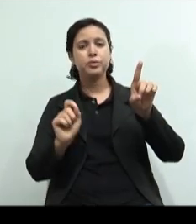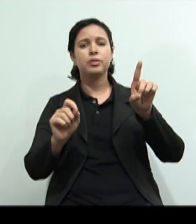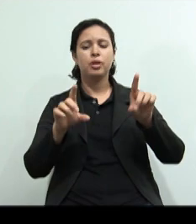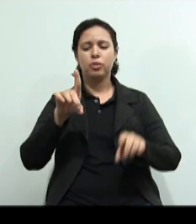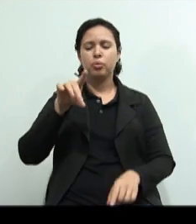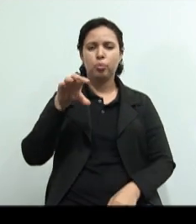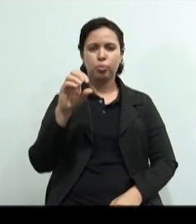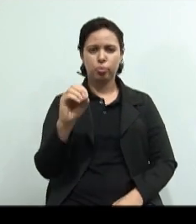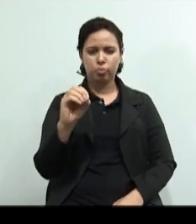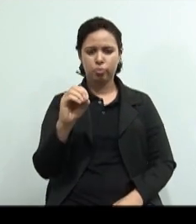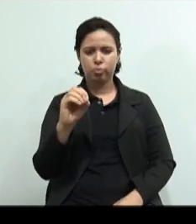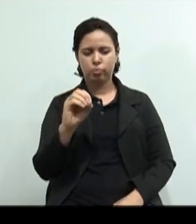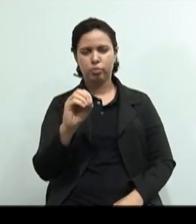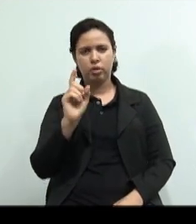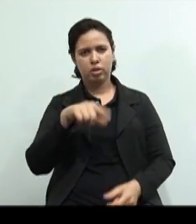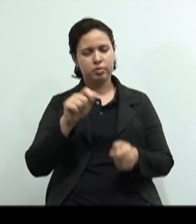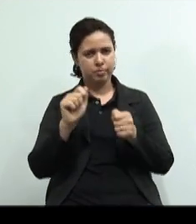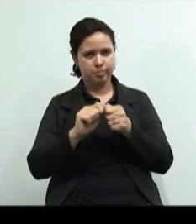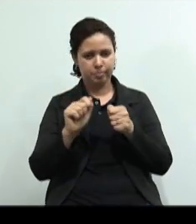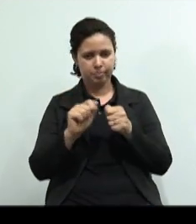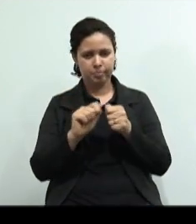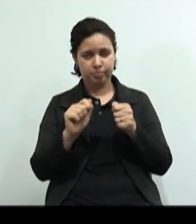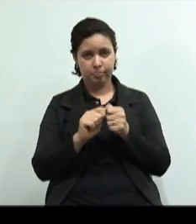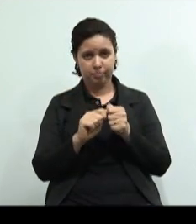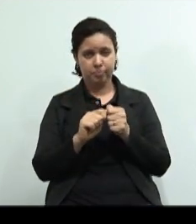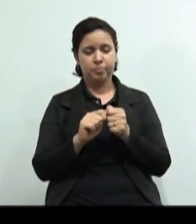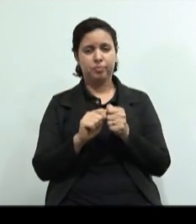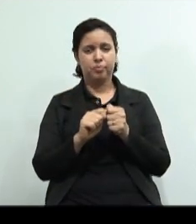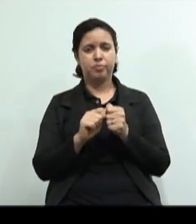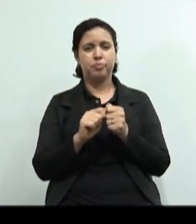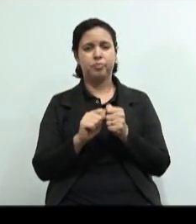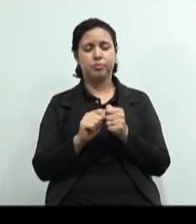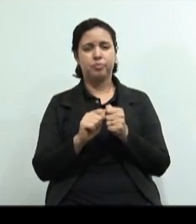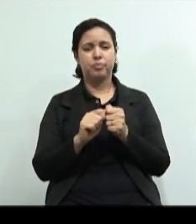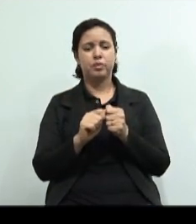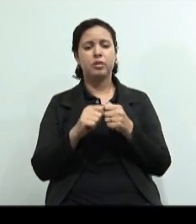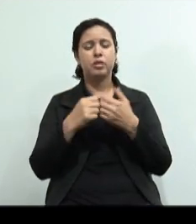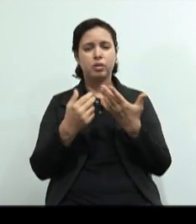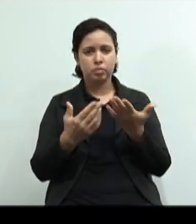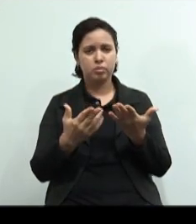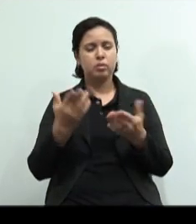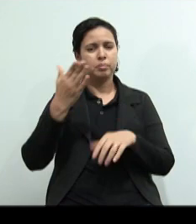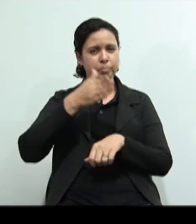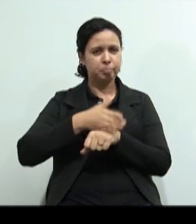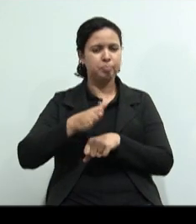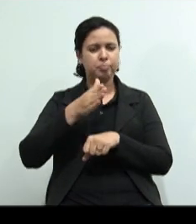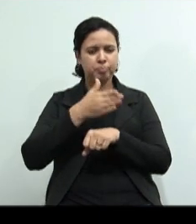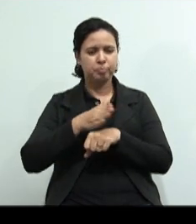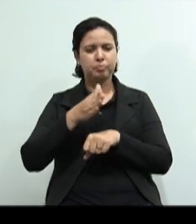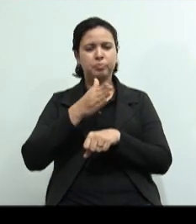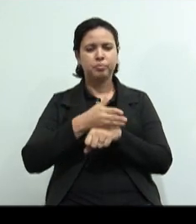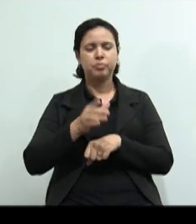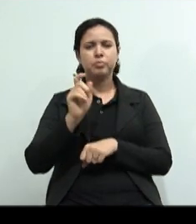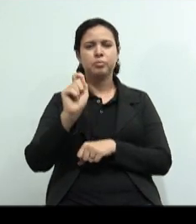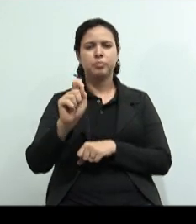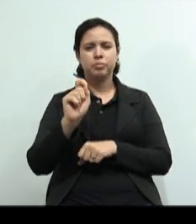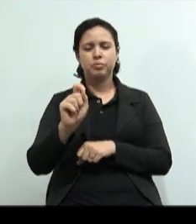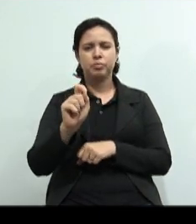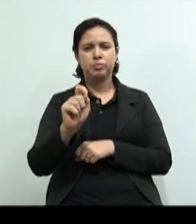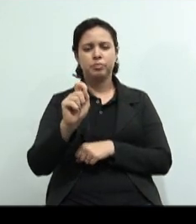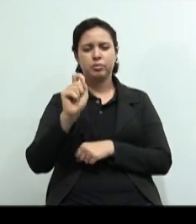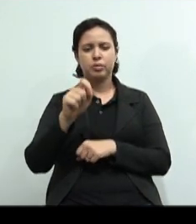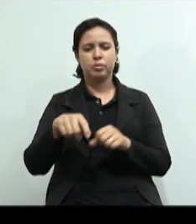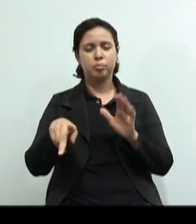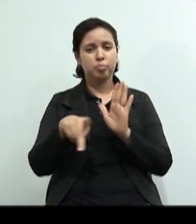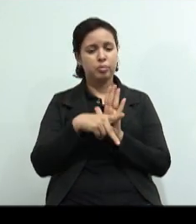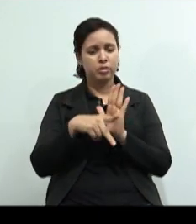é fazer, execução, colocar em prática. Nessa fase, é onde o